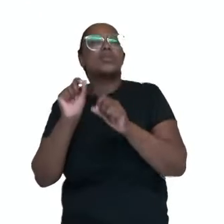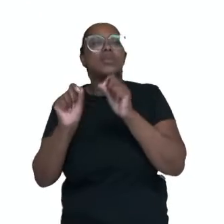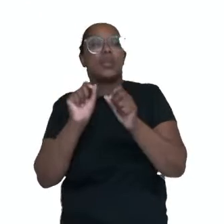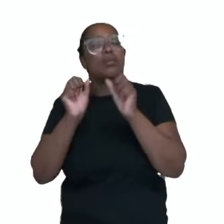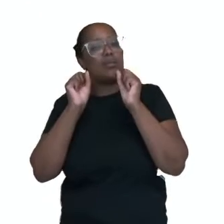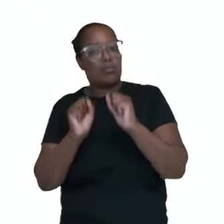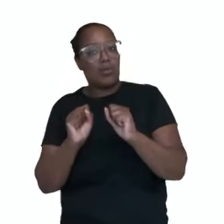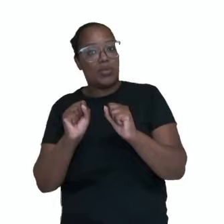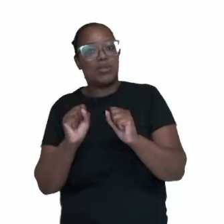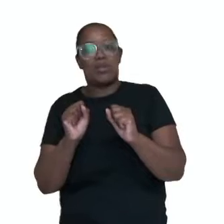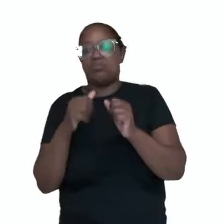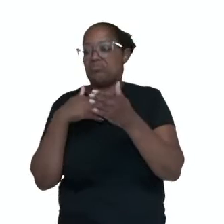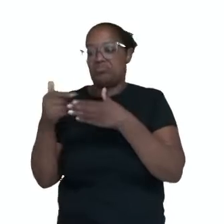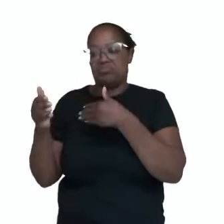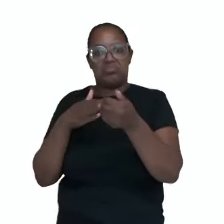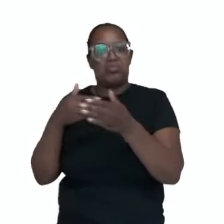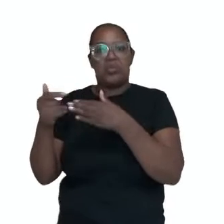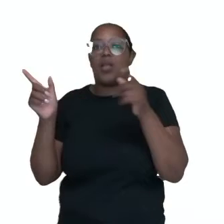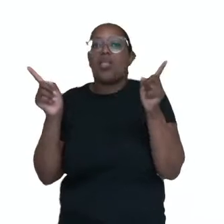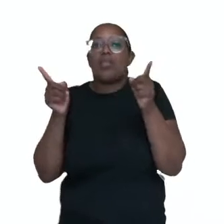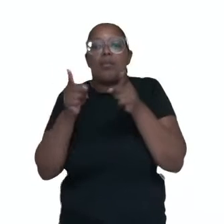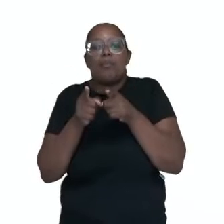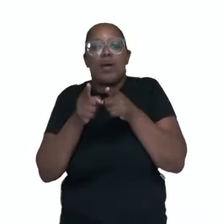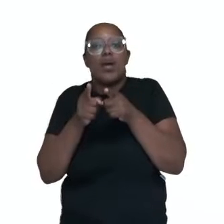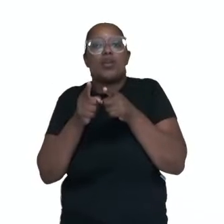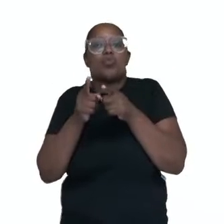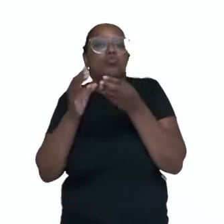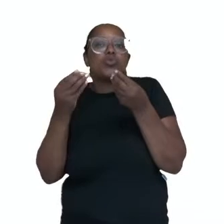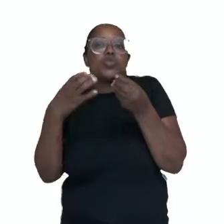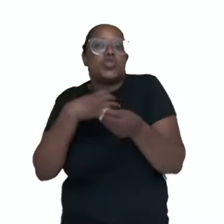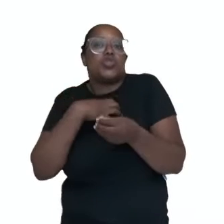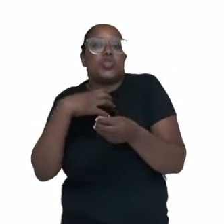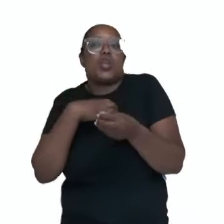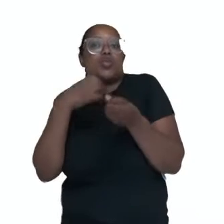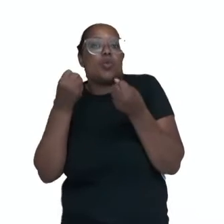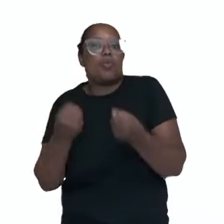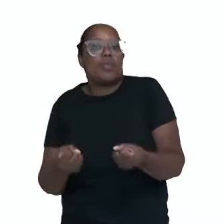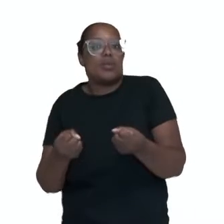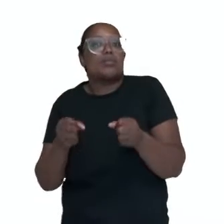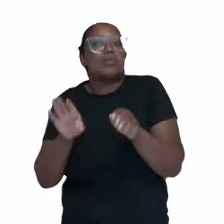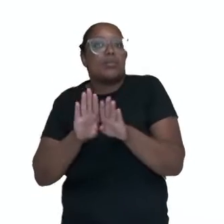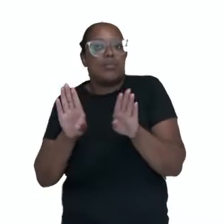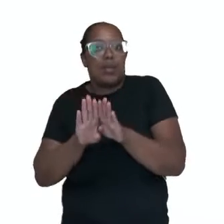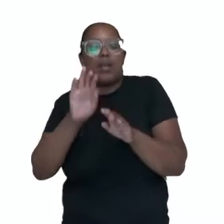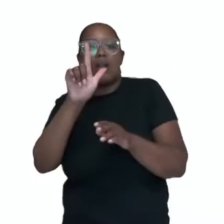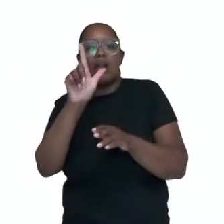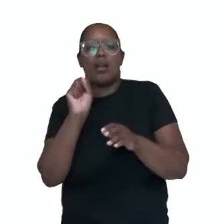pode ser de qualquer tamanho, forma ou peso. A lâmina plana e rígida,